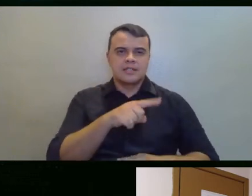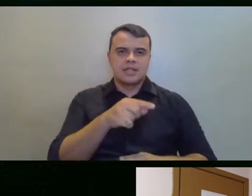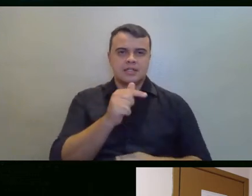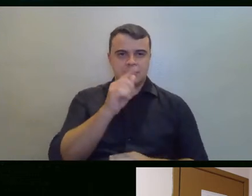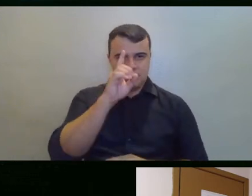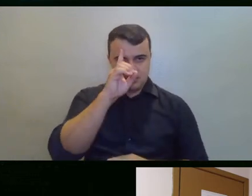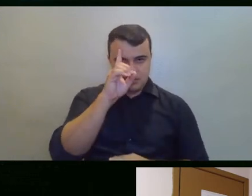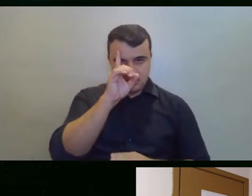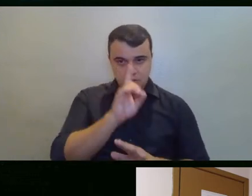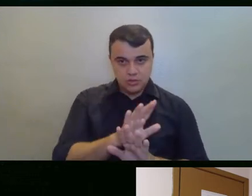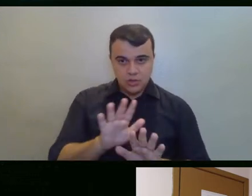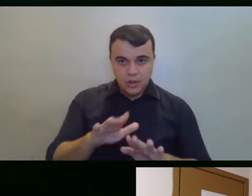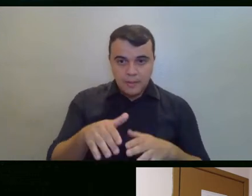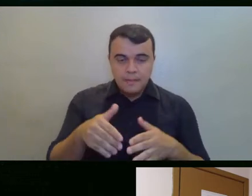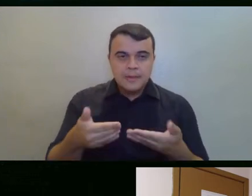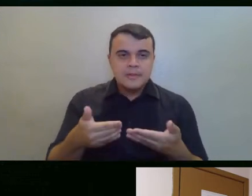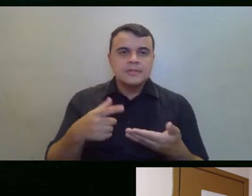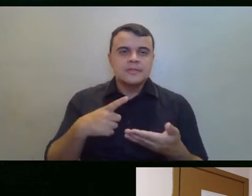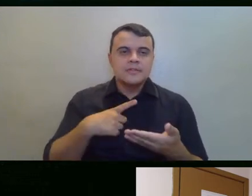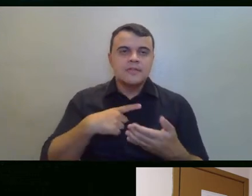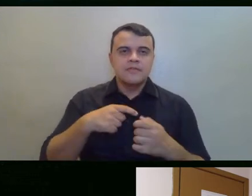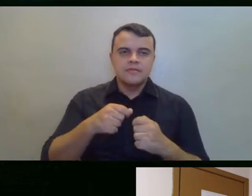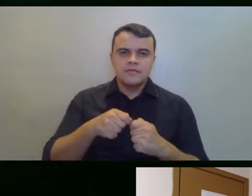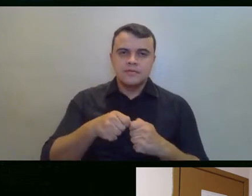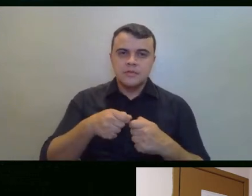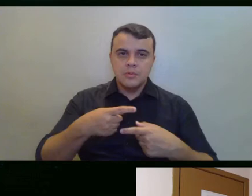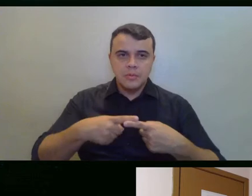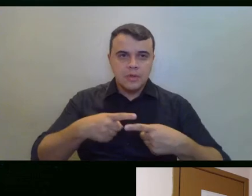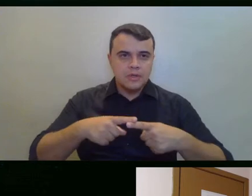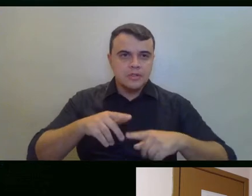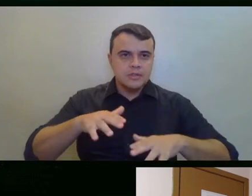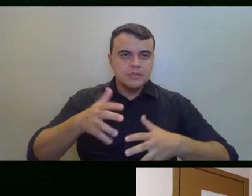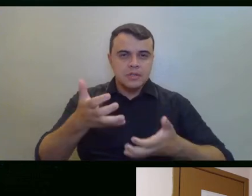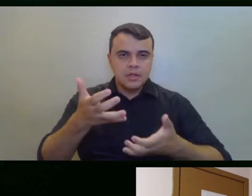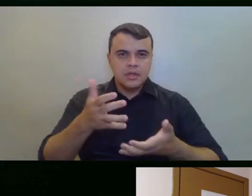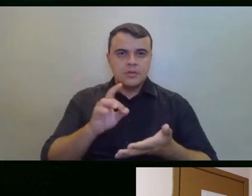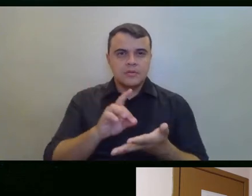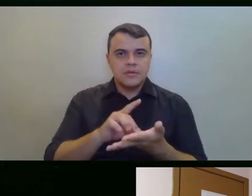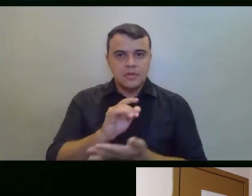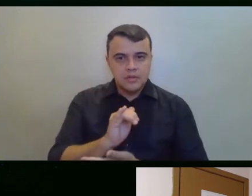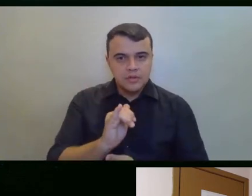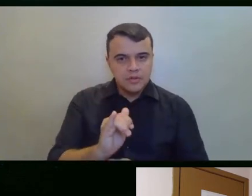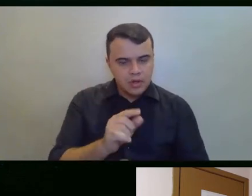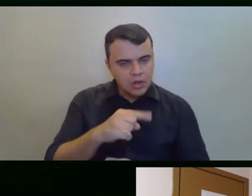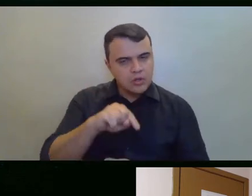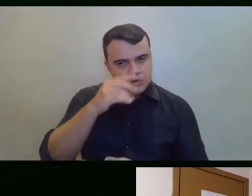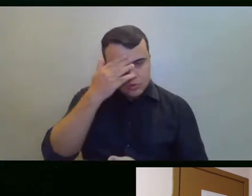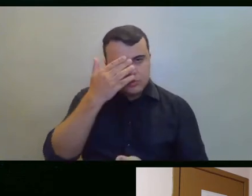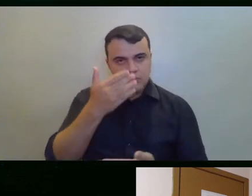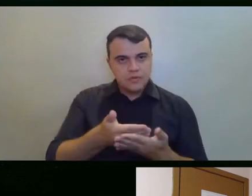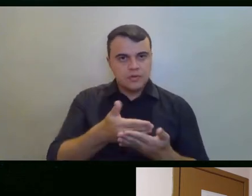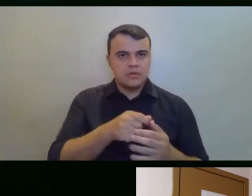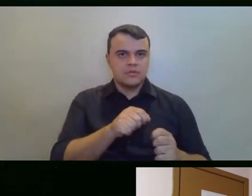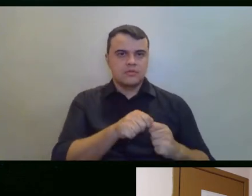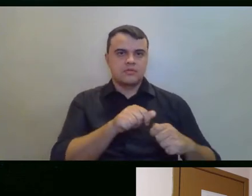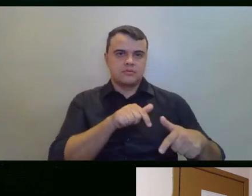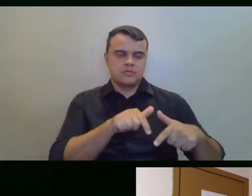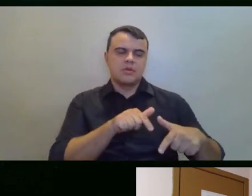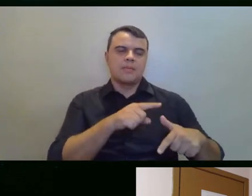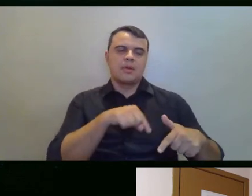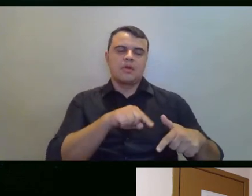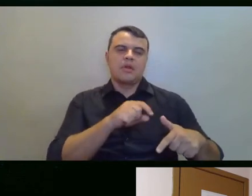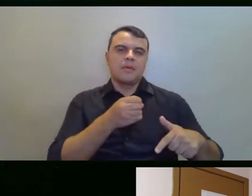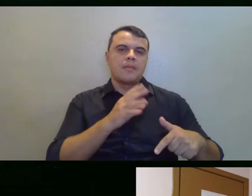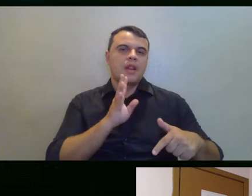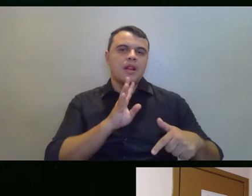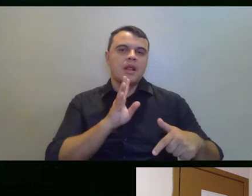né Mas a gente faz isso justamente porque nós queremos dizer que a gente confia muito no que a gente faz né e é muito legal